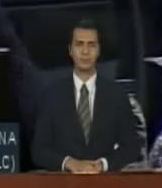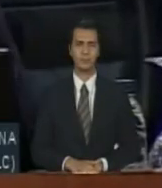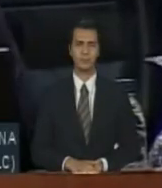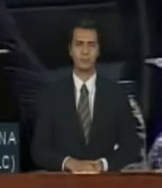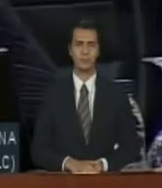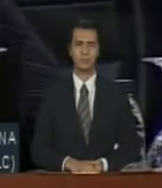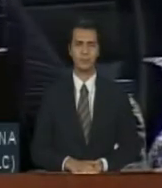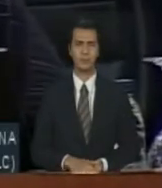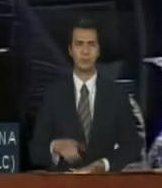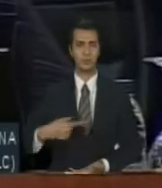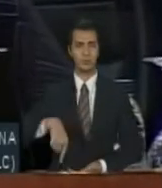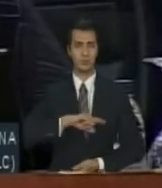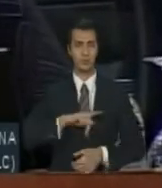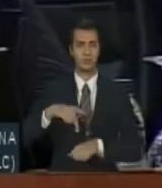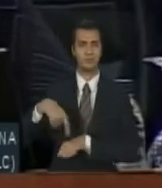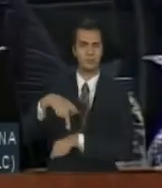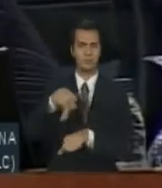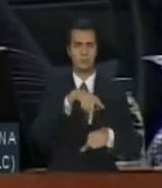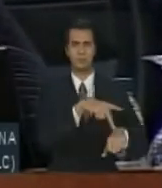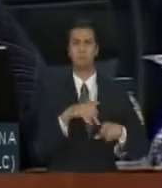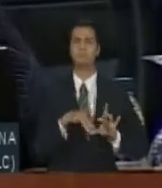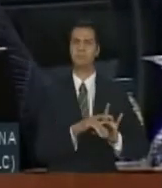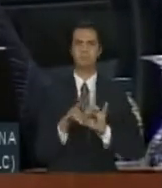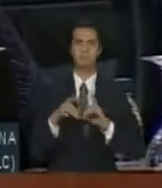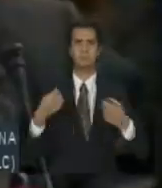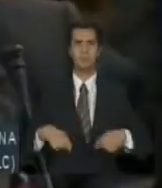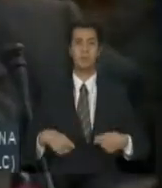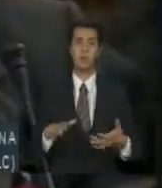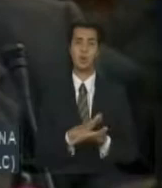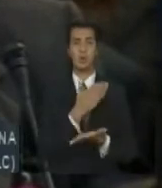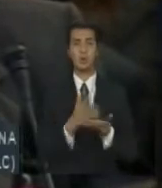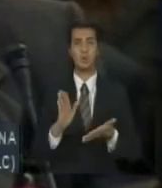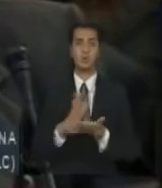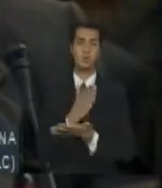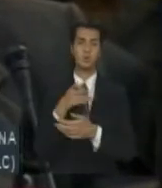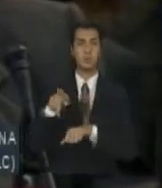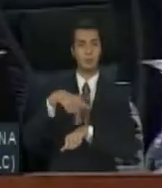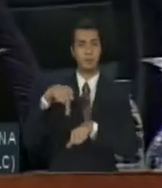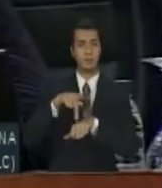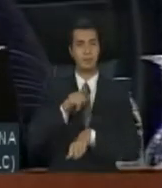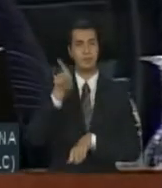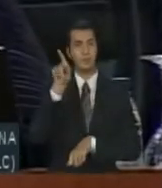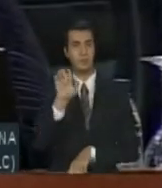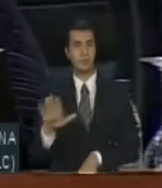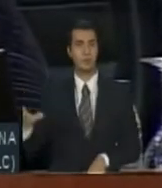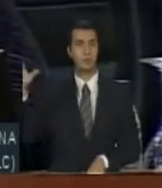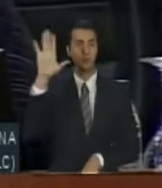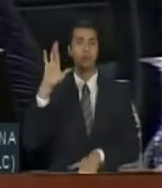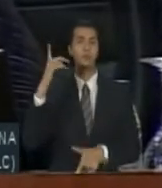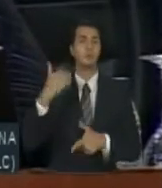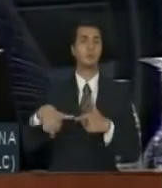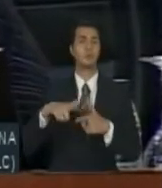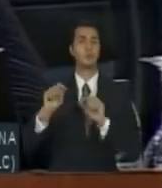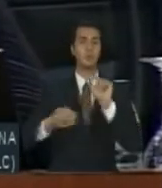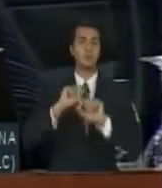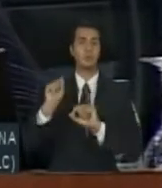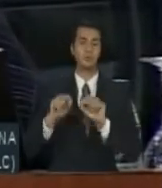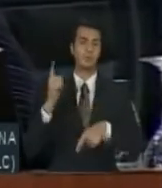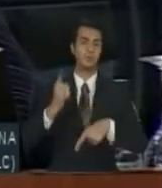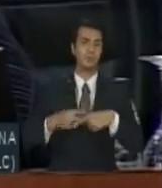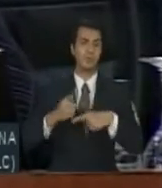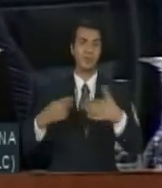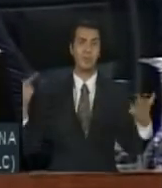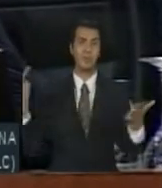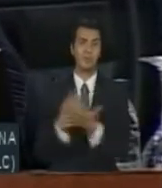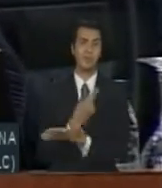o grande problema em vários países, principalmente na Europa hoje, é o temor da desintegração